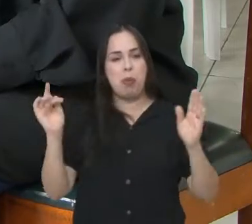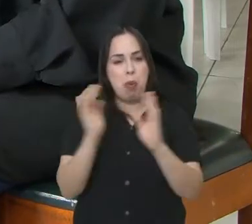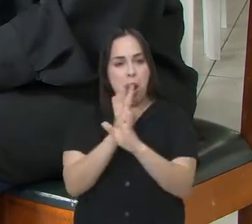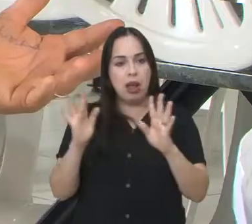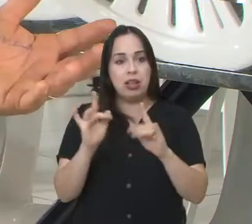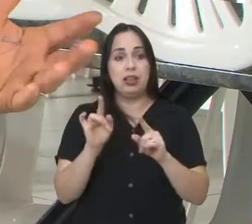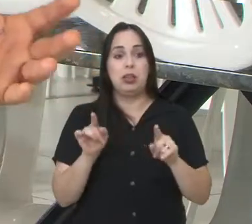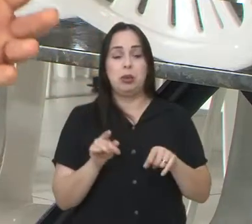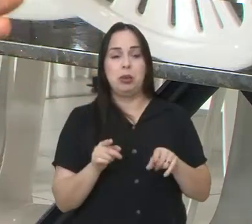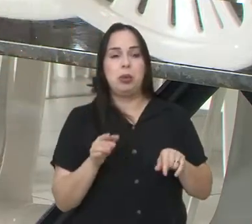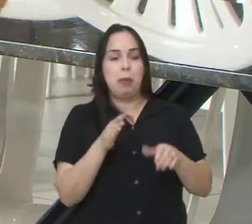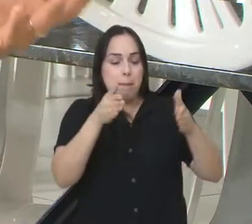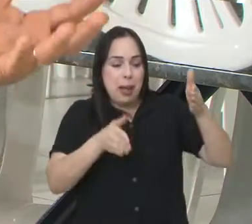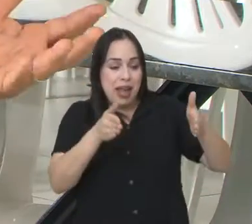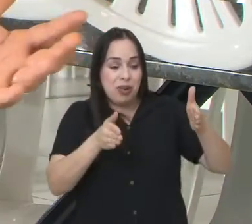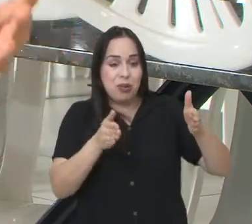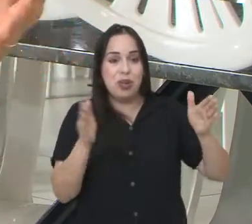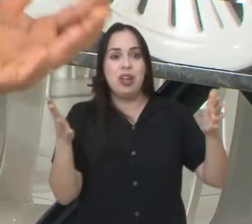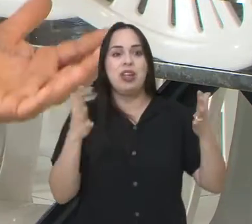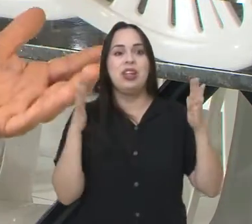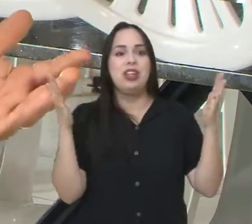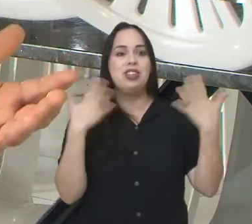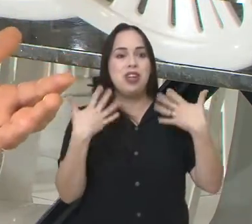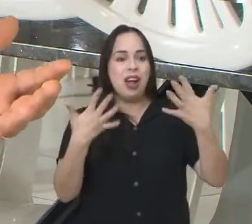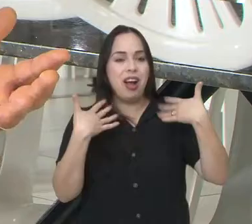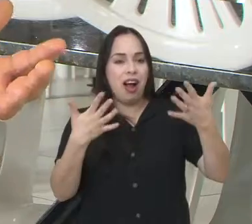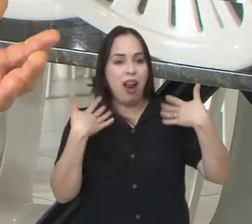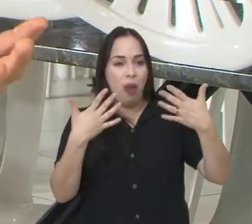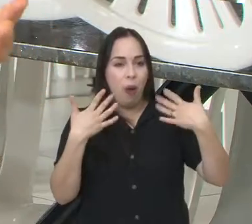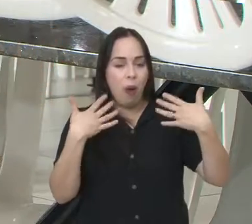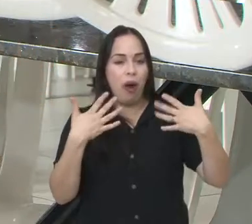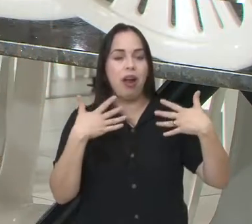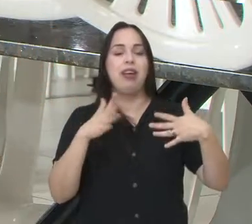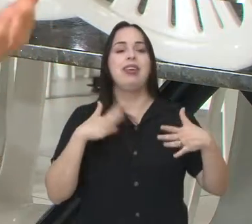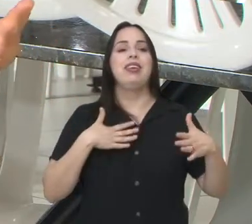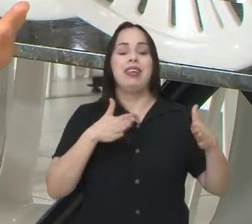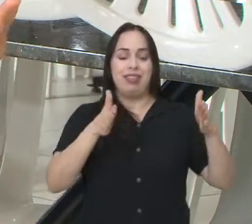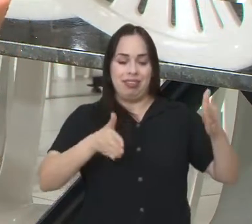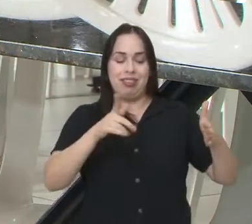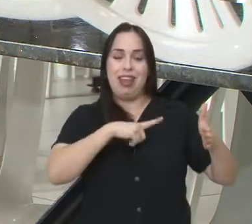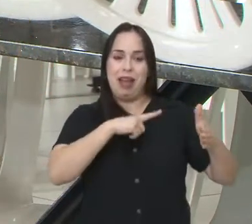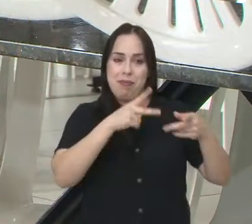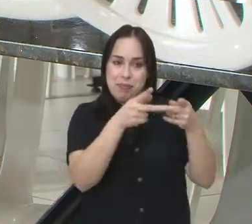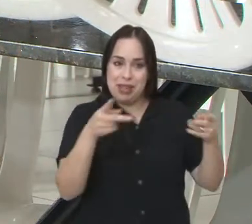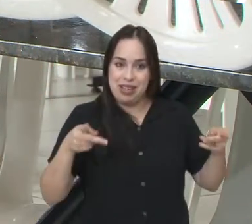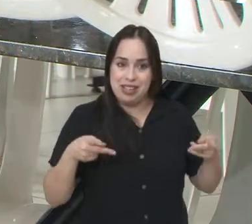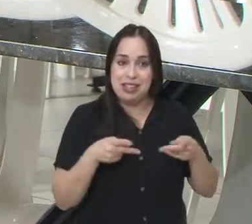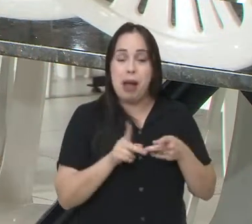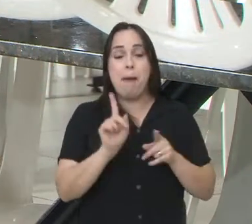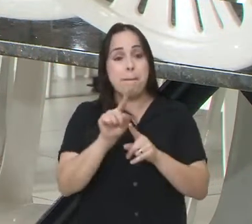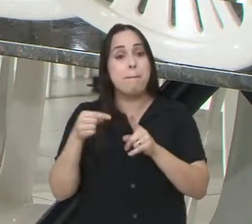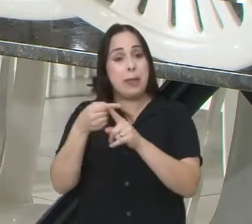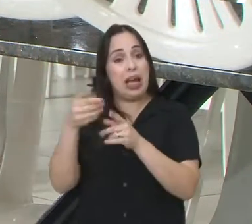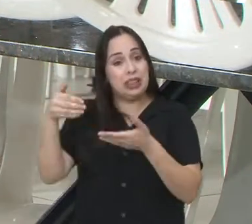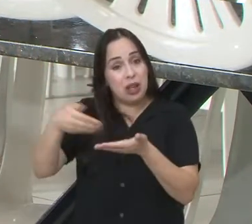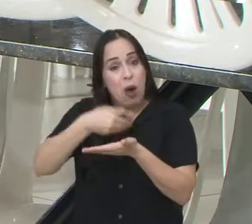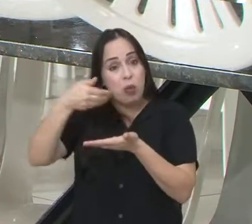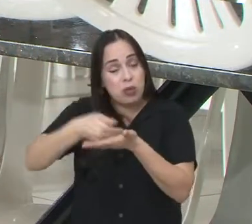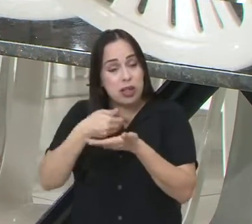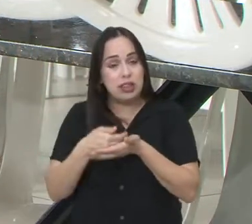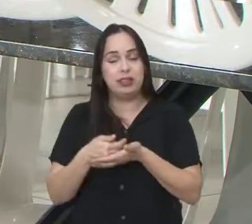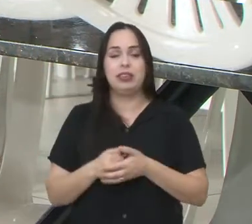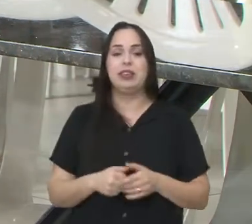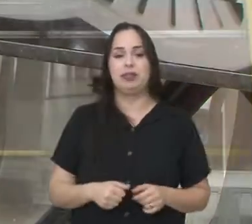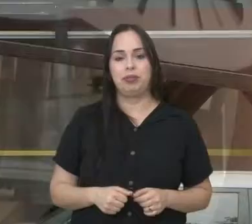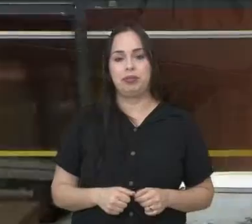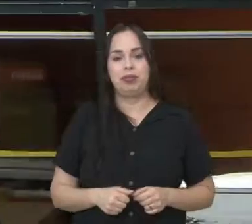no verão. Pode continuar a Praça do Caldinho, mas ela pode ter outros produtos. Tanto é que aí, a partir de aí, veio